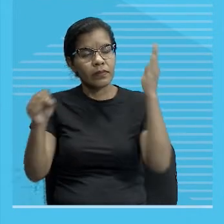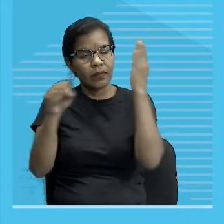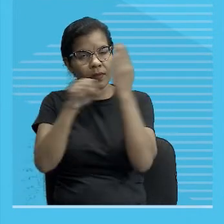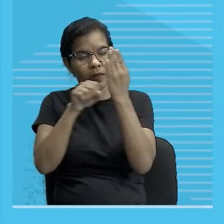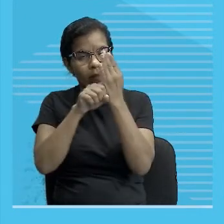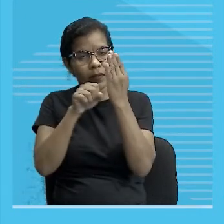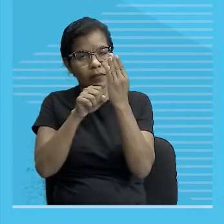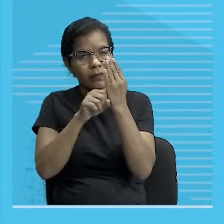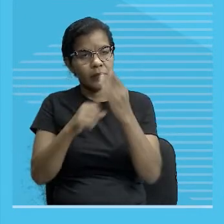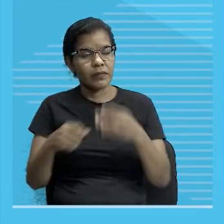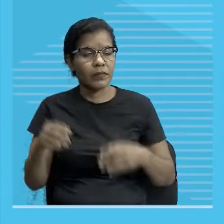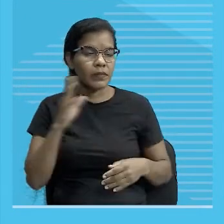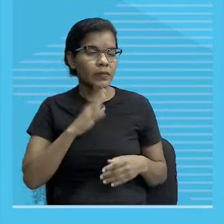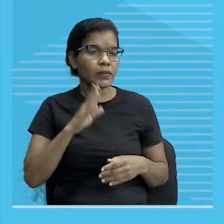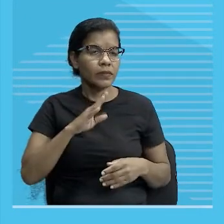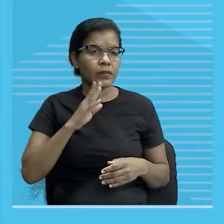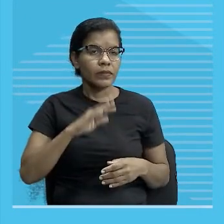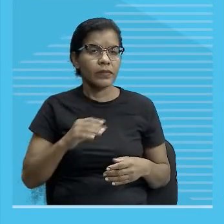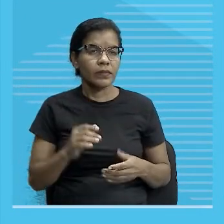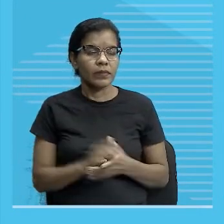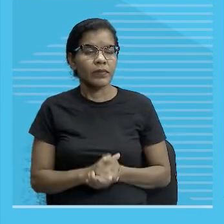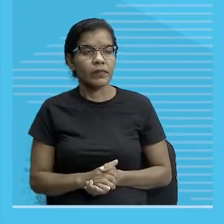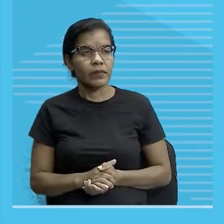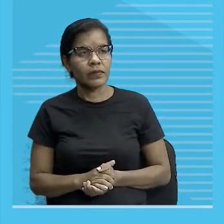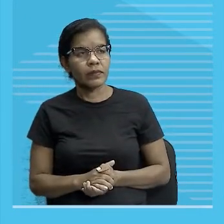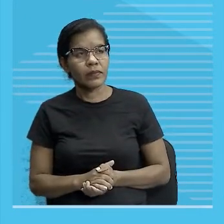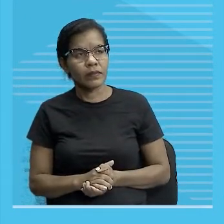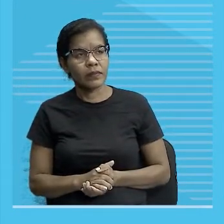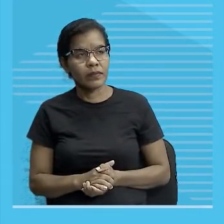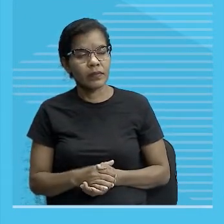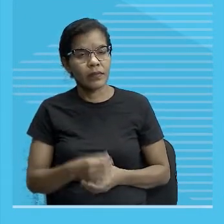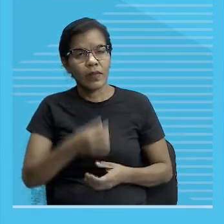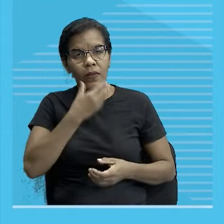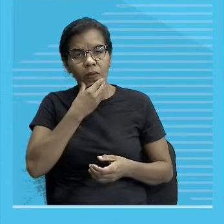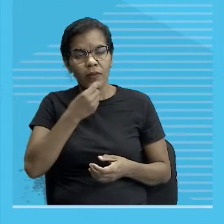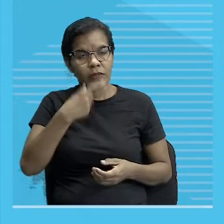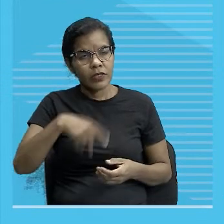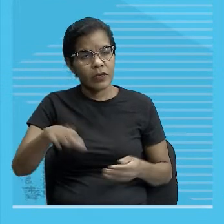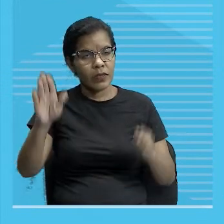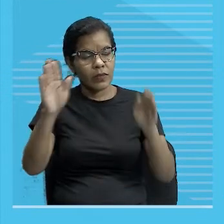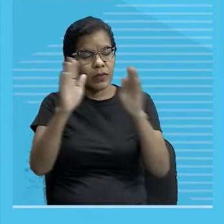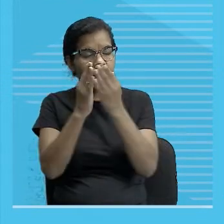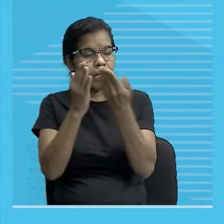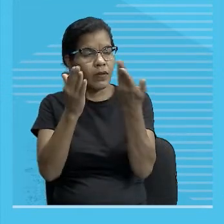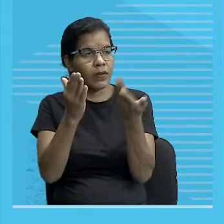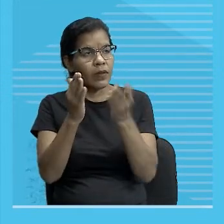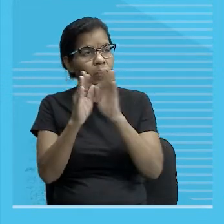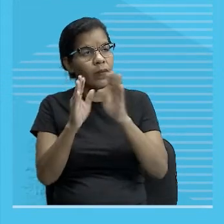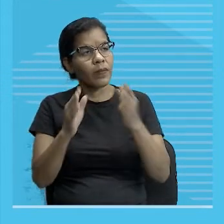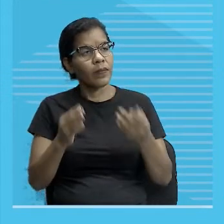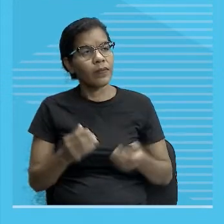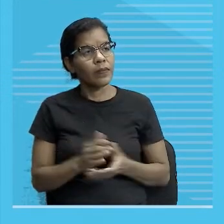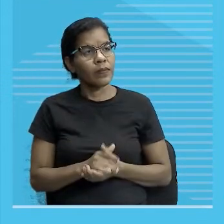caráter de conhecimento, que você conhece, está definido. O homem está no portão. Aí a pessoa responde, ah,